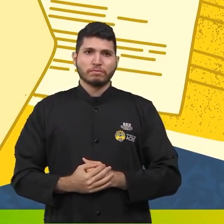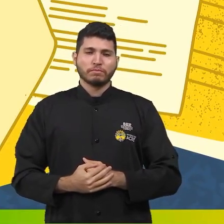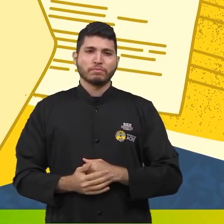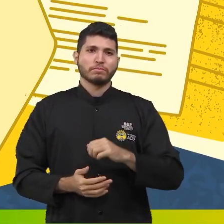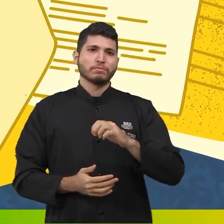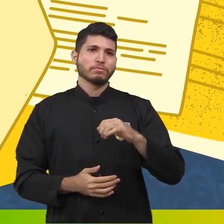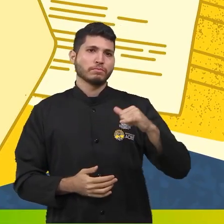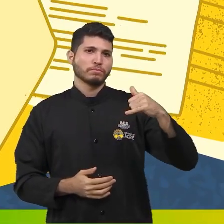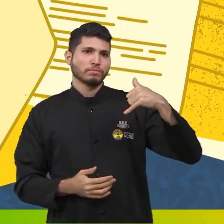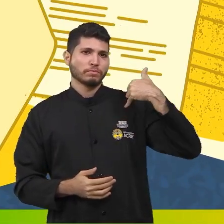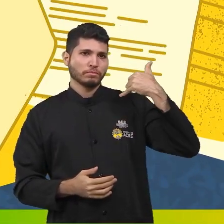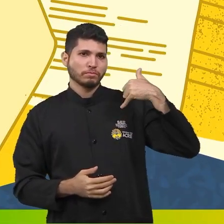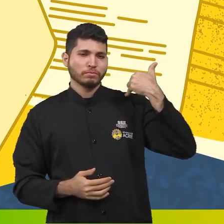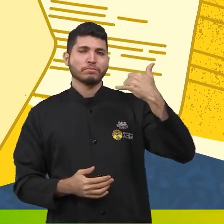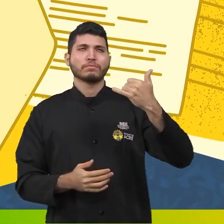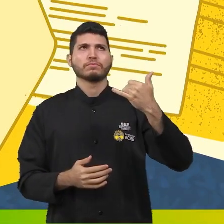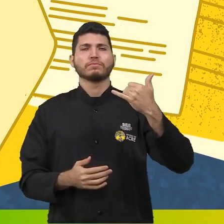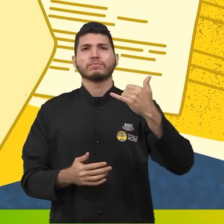entre outros